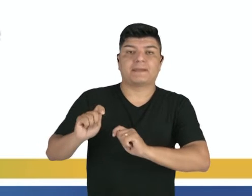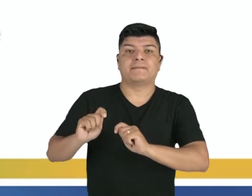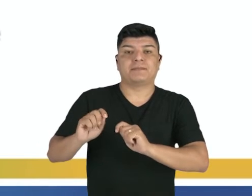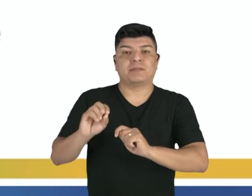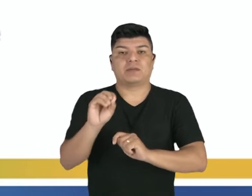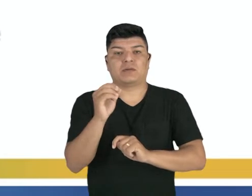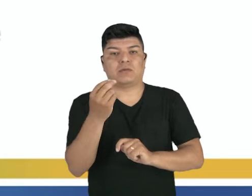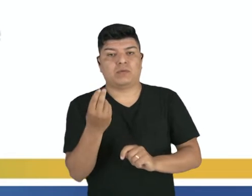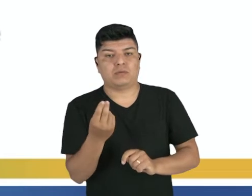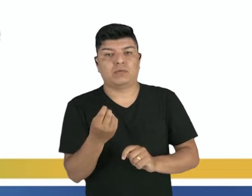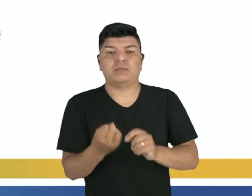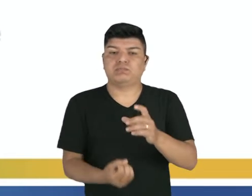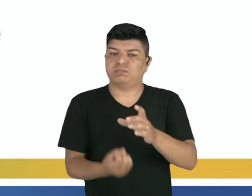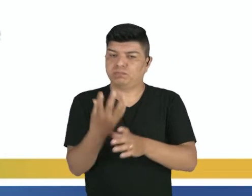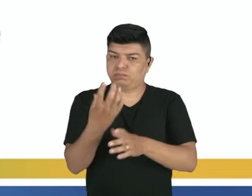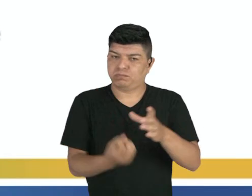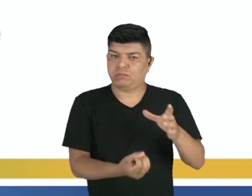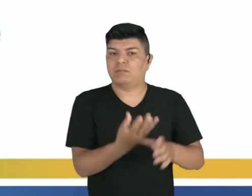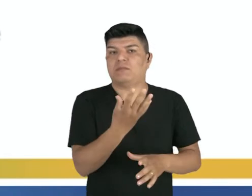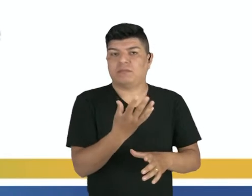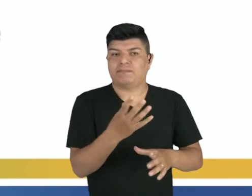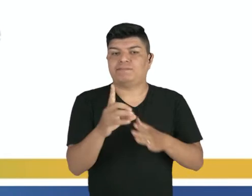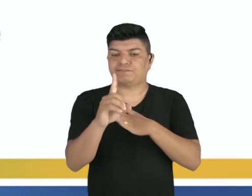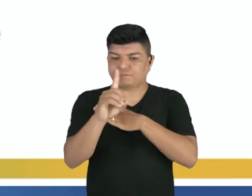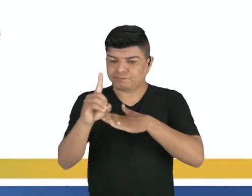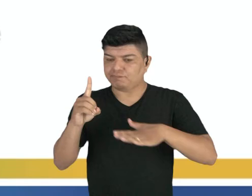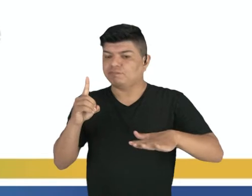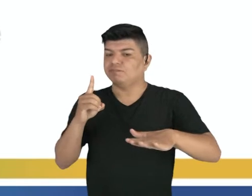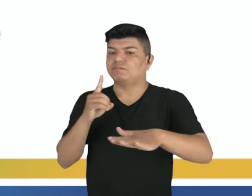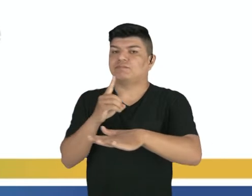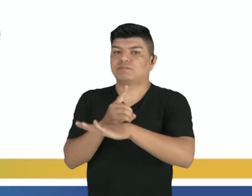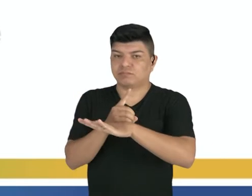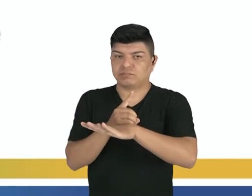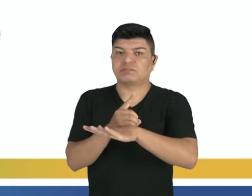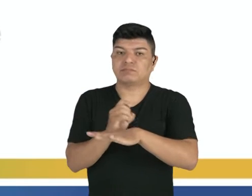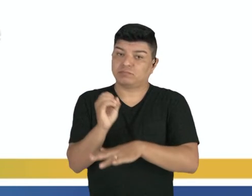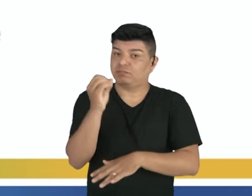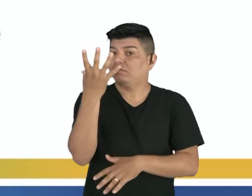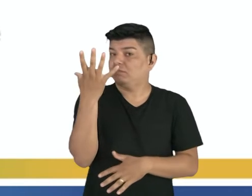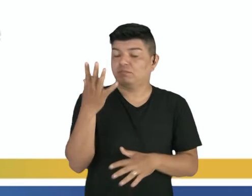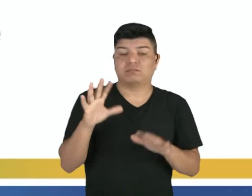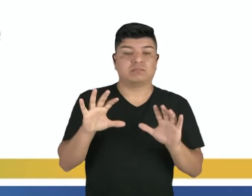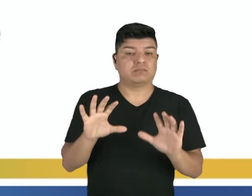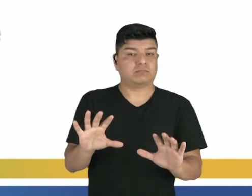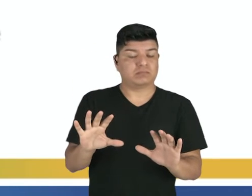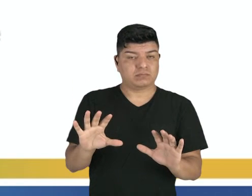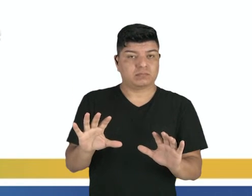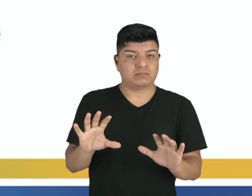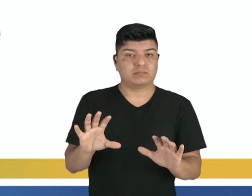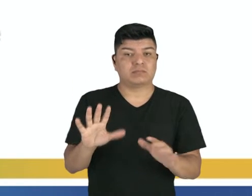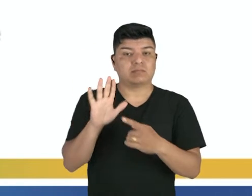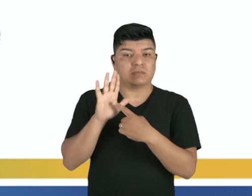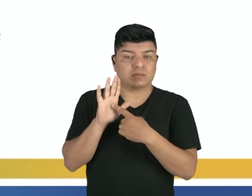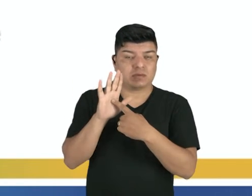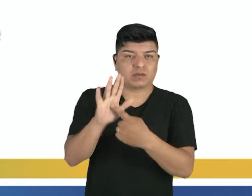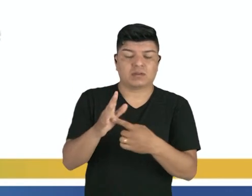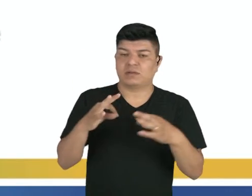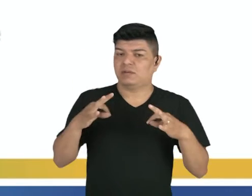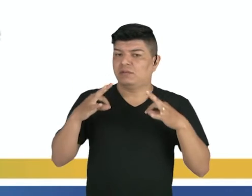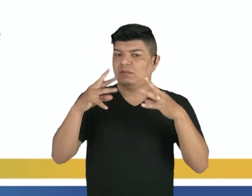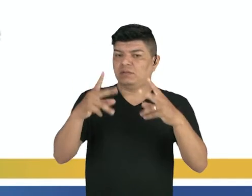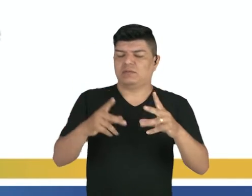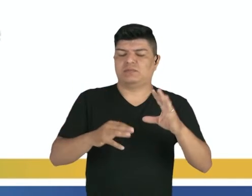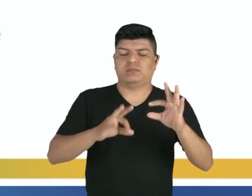ou produtivamente falando, a sociedade ela funciona de uma determinada maneira e apresenta toda